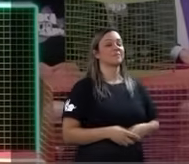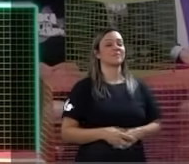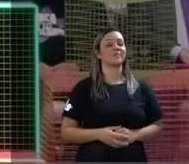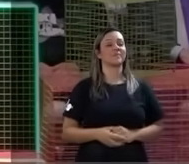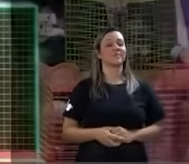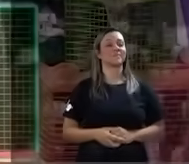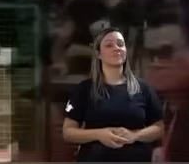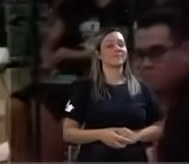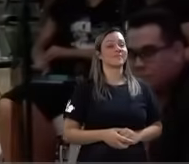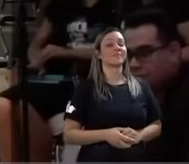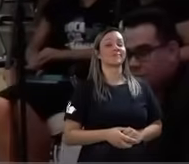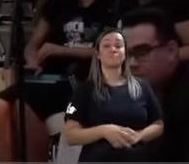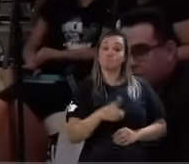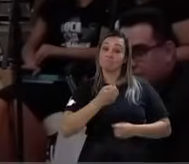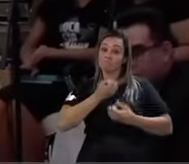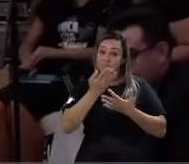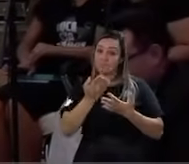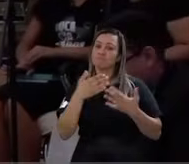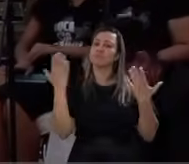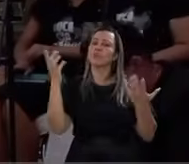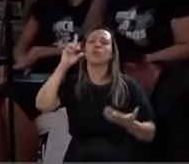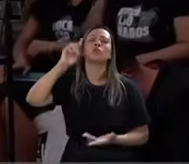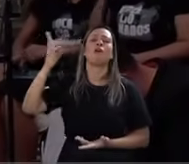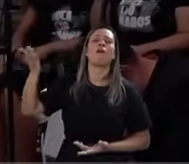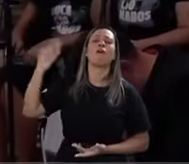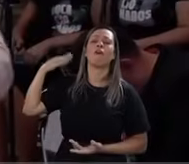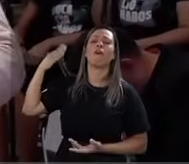mim. Você pode dizer isso? Quando